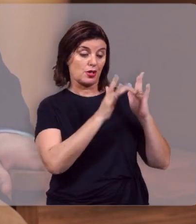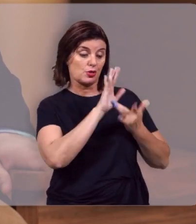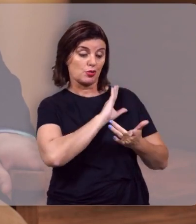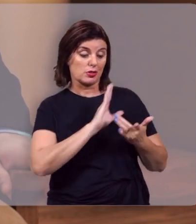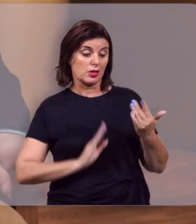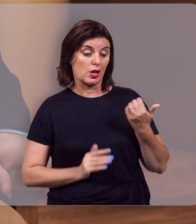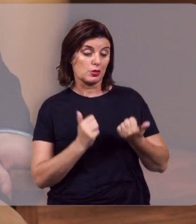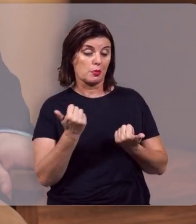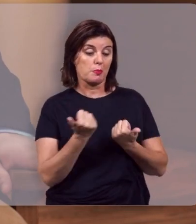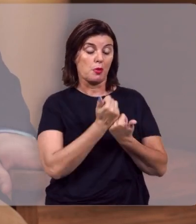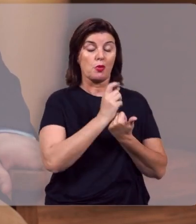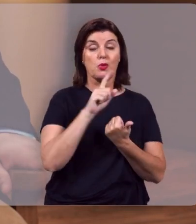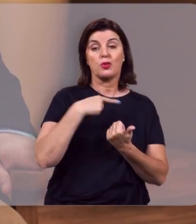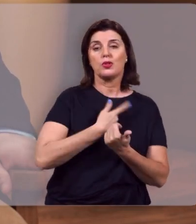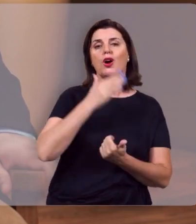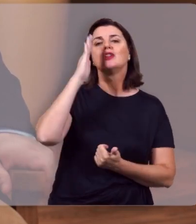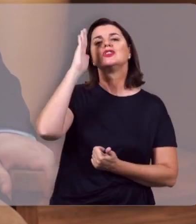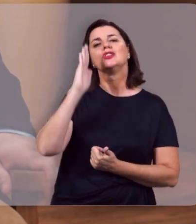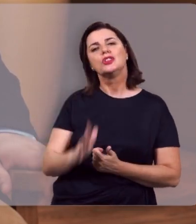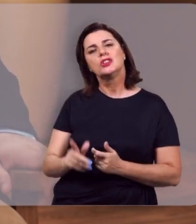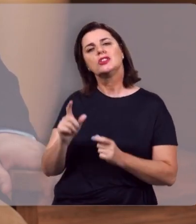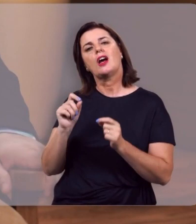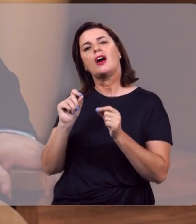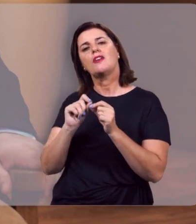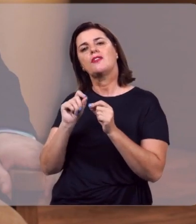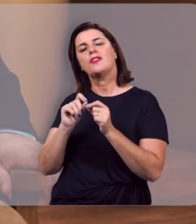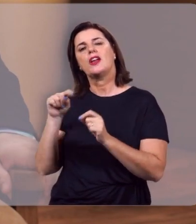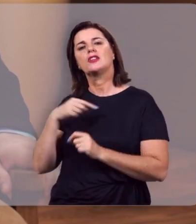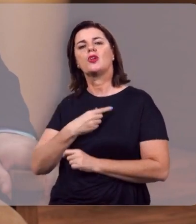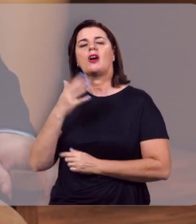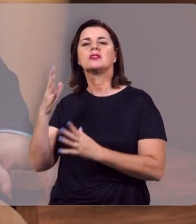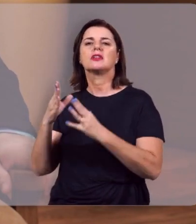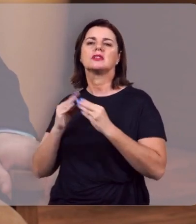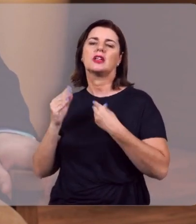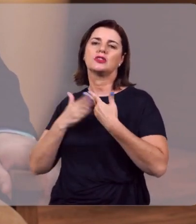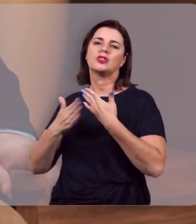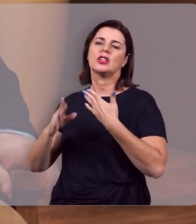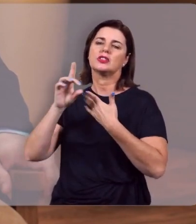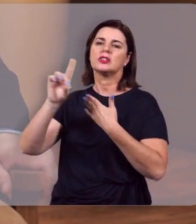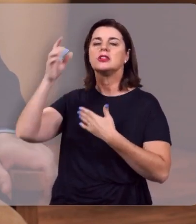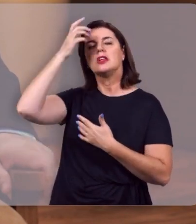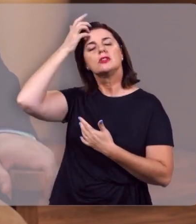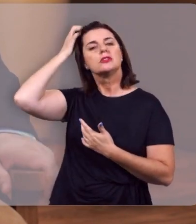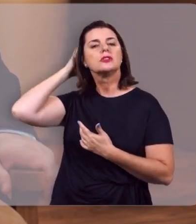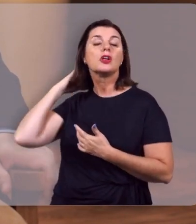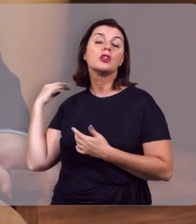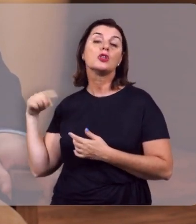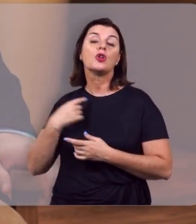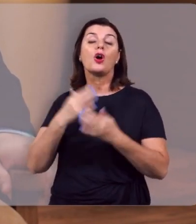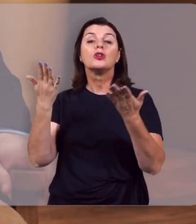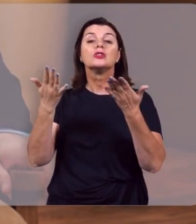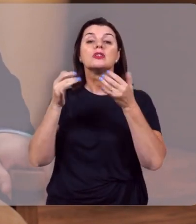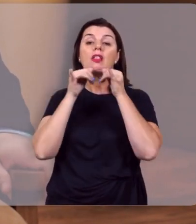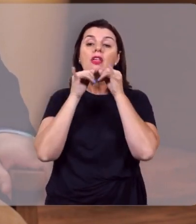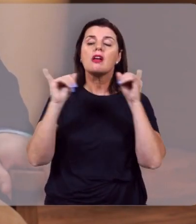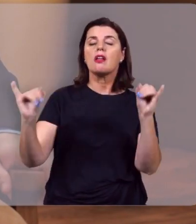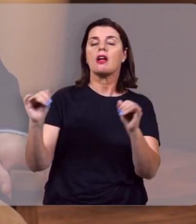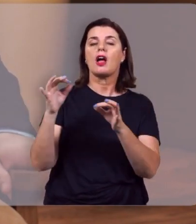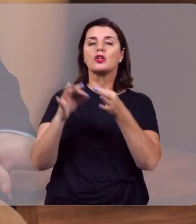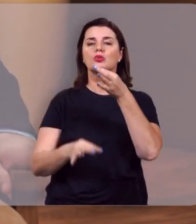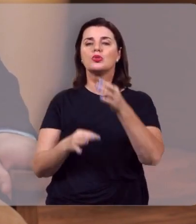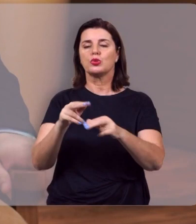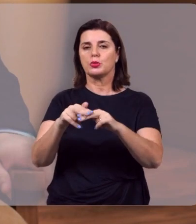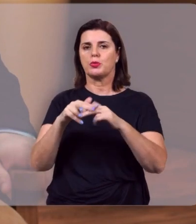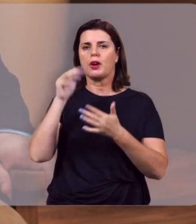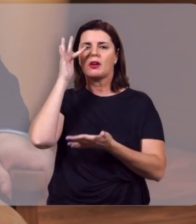em nosso favor já nos fez aceitos diante de Deus por causa da obra dele. Como você bem disse, nós fomos declarados justos